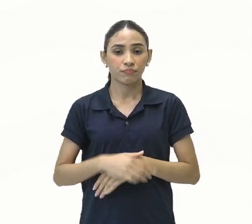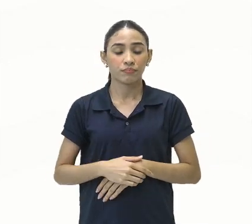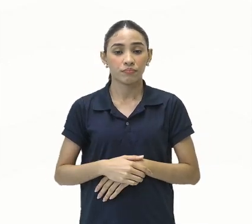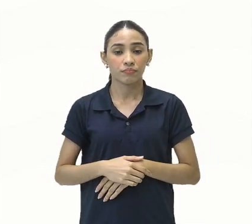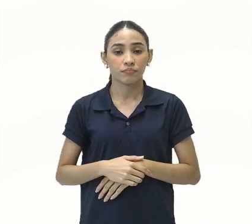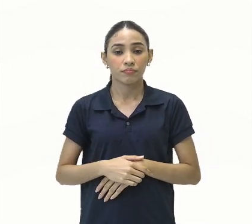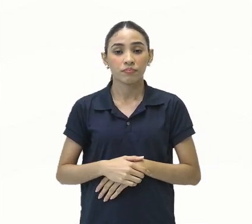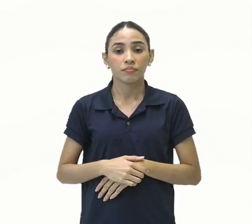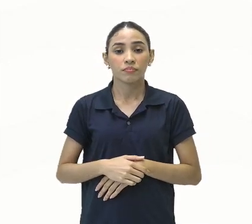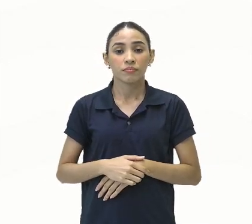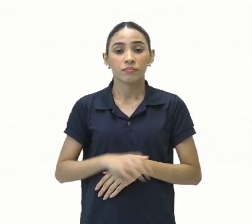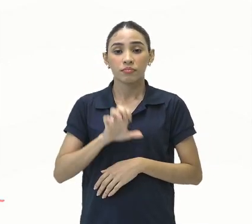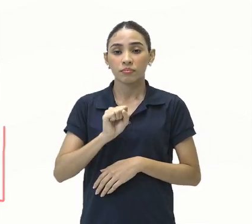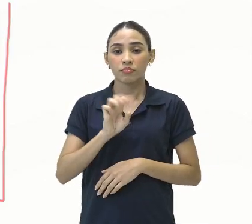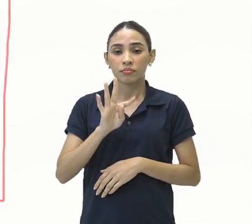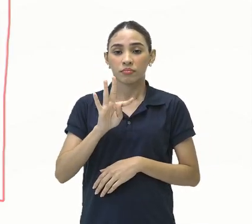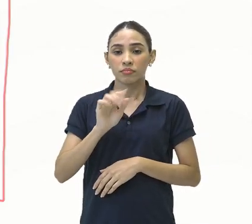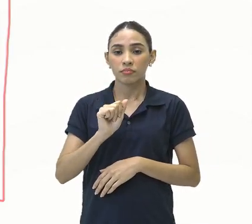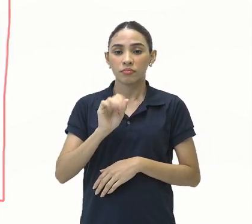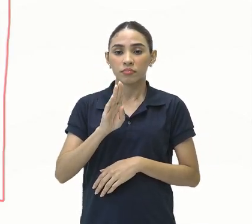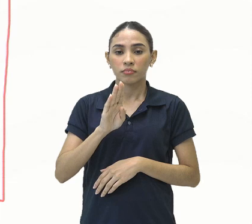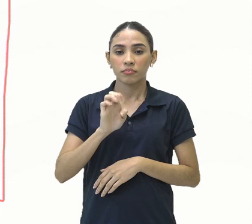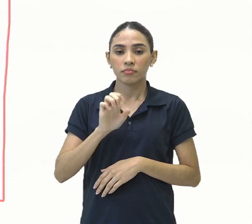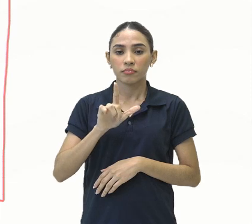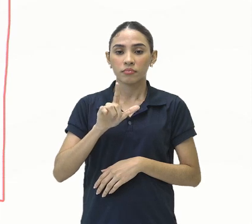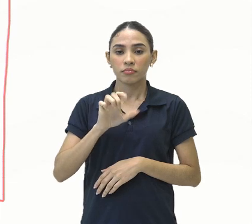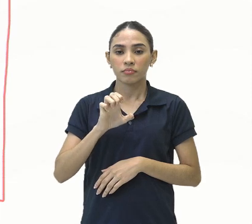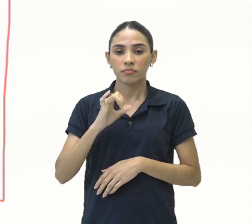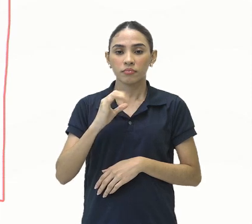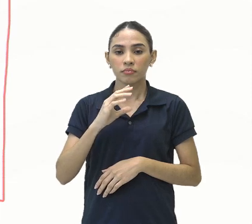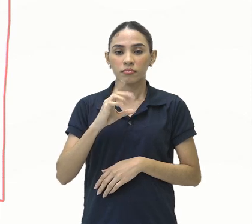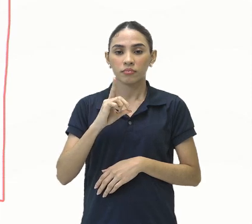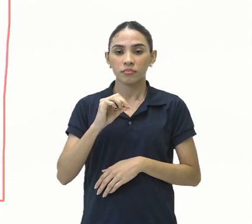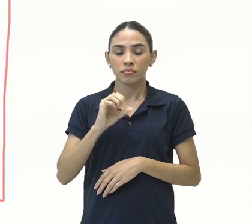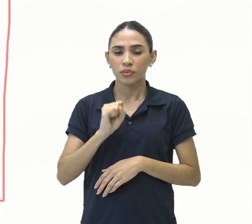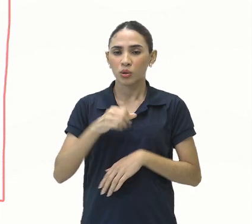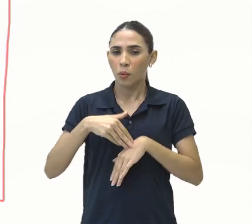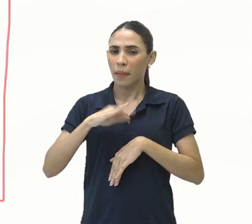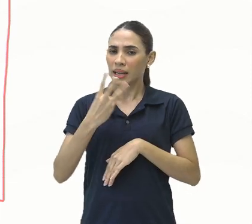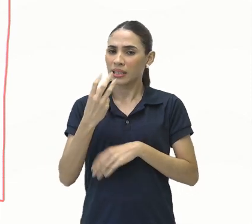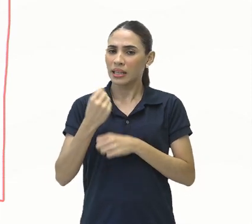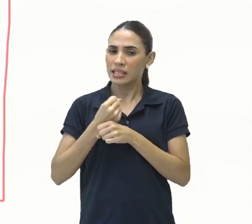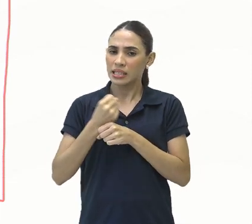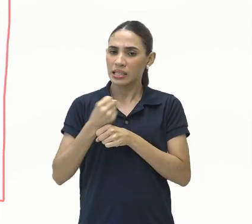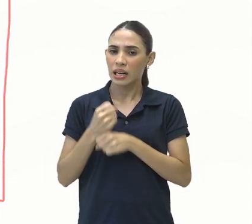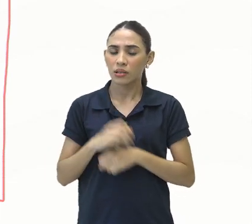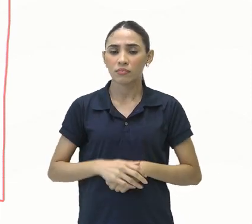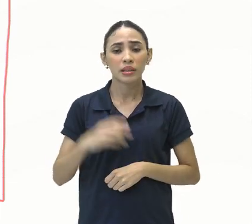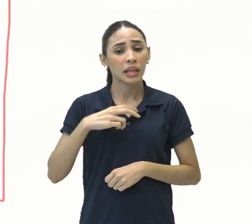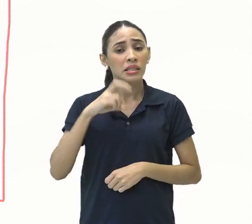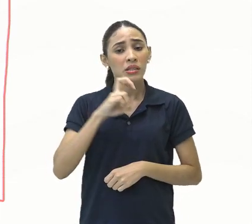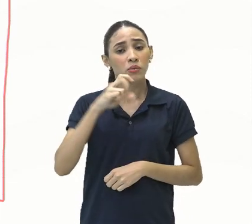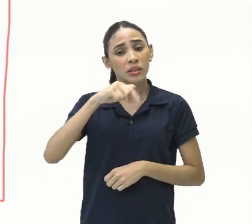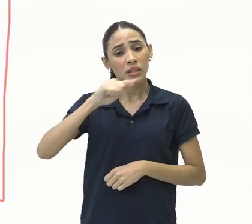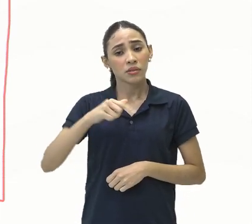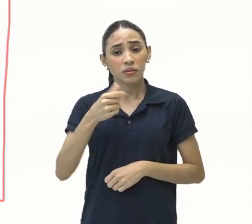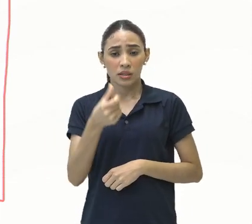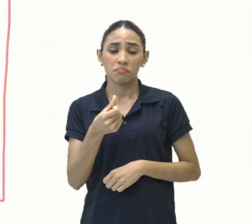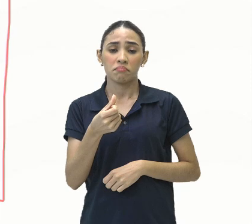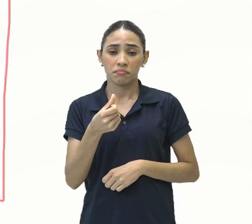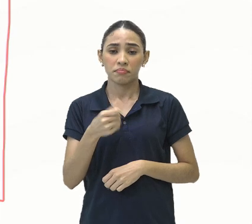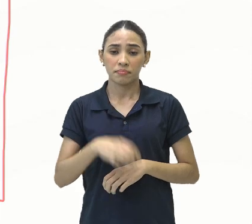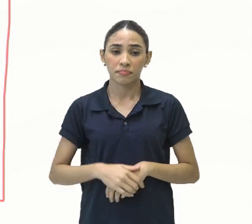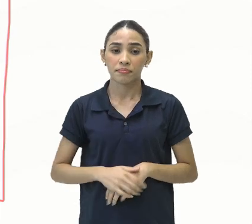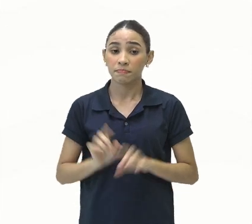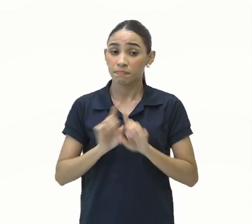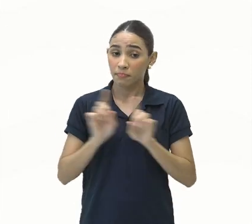entre os estabelecidos, né, os empreendedores que já estão aí com mais de 3 anos, né, em torno de 57% das pessoas.